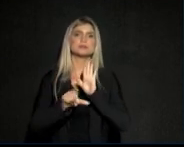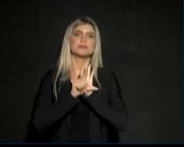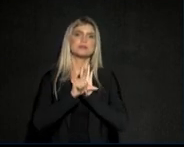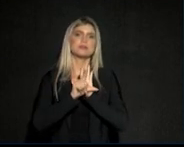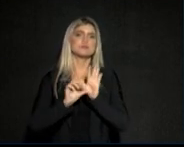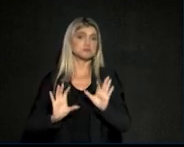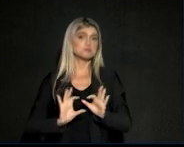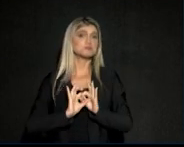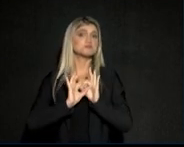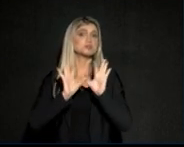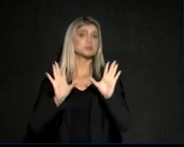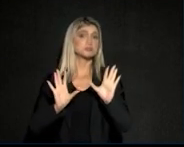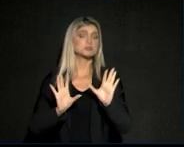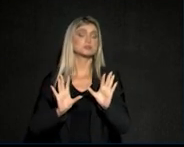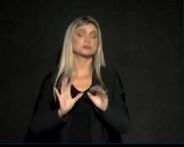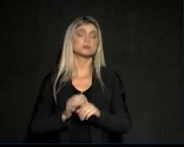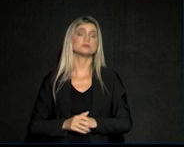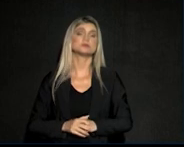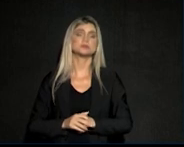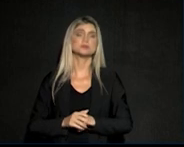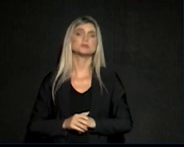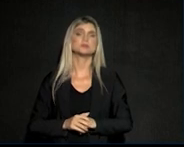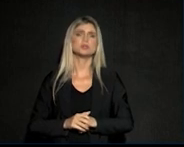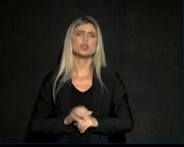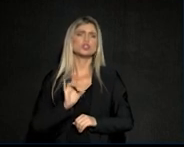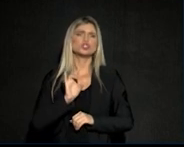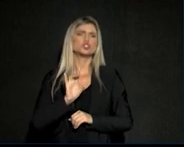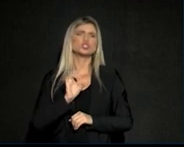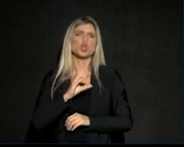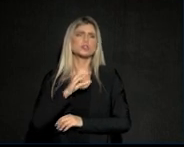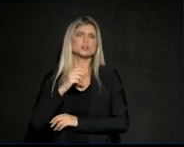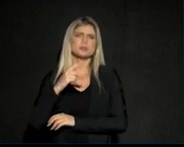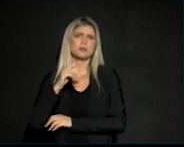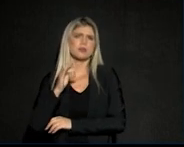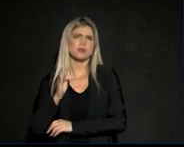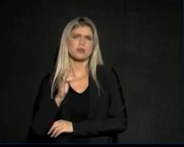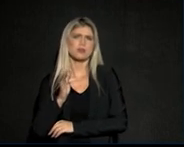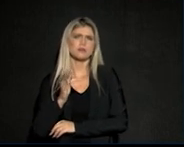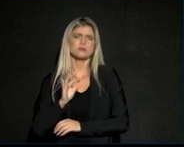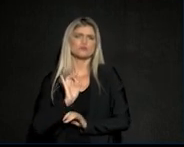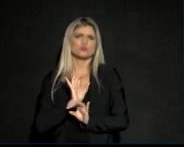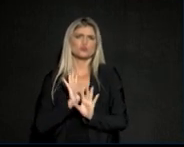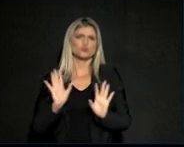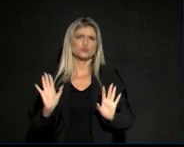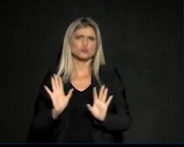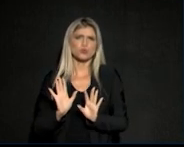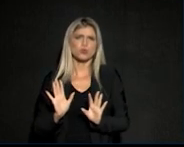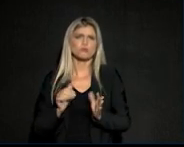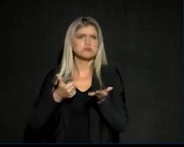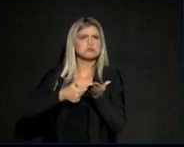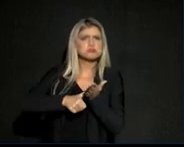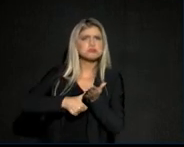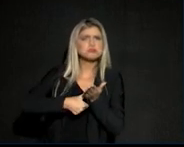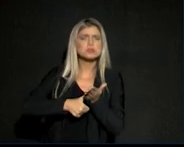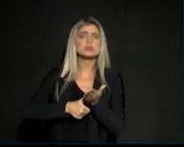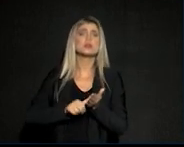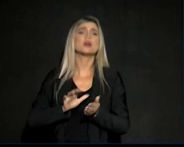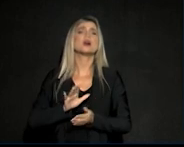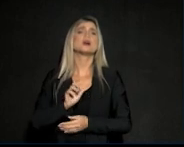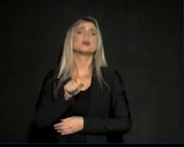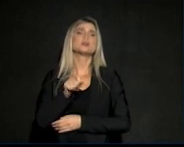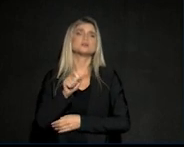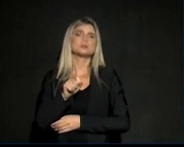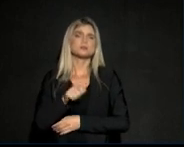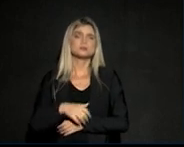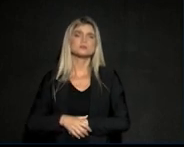para abrir o que se chama de poupança social a PF sem burocracia nenhuma tanto do Banco Central quando do congresso e